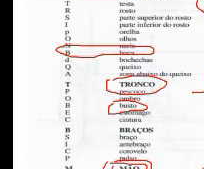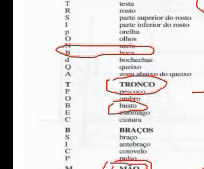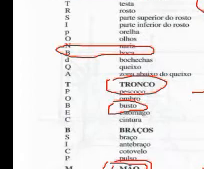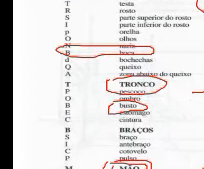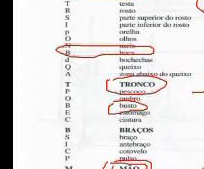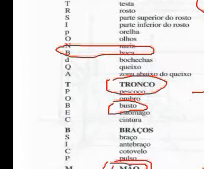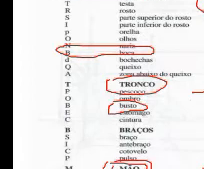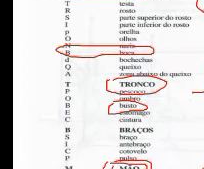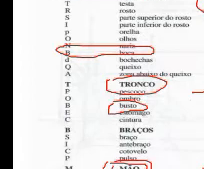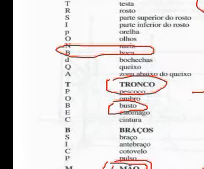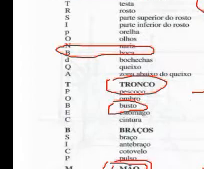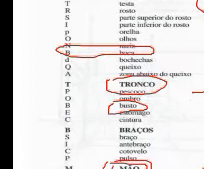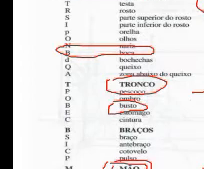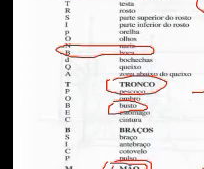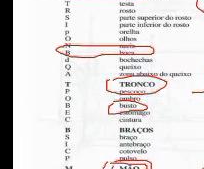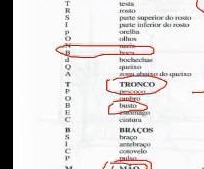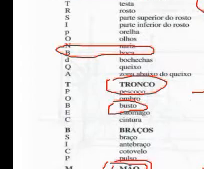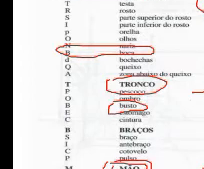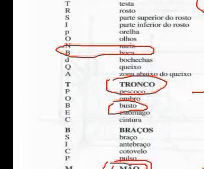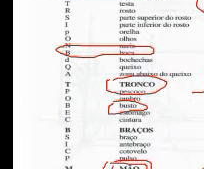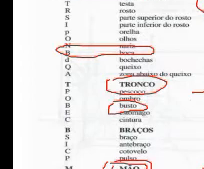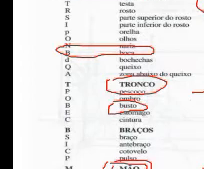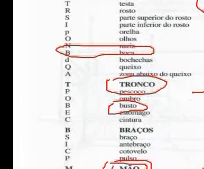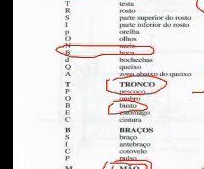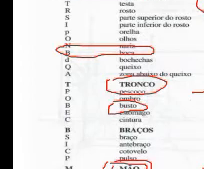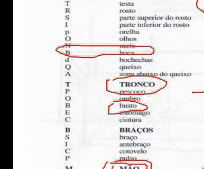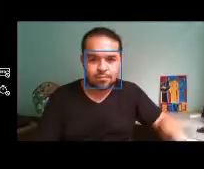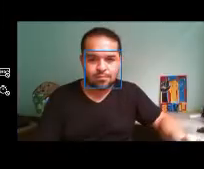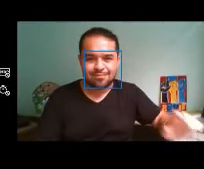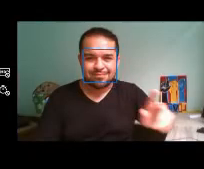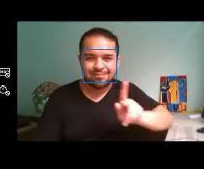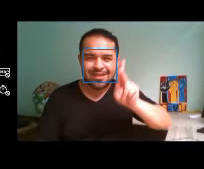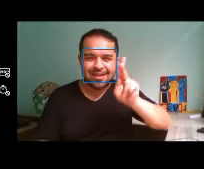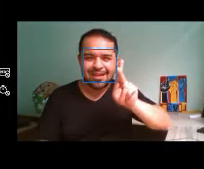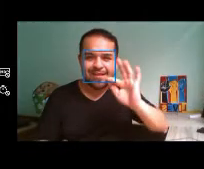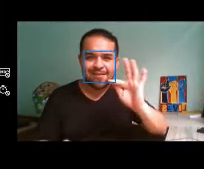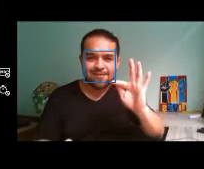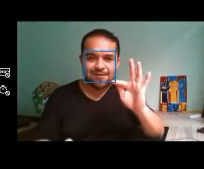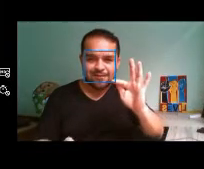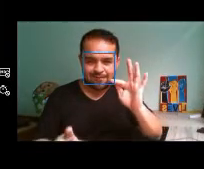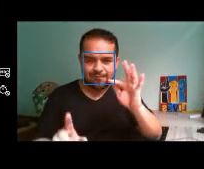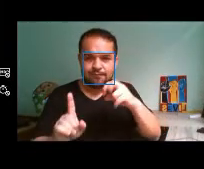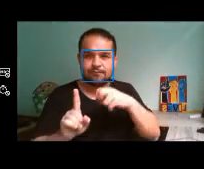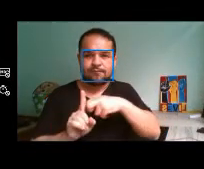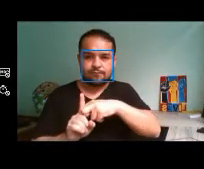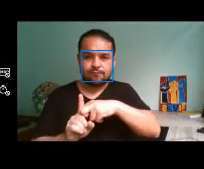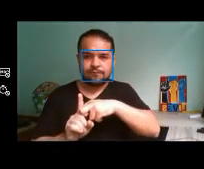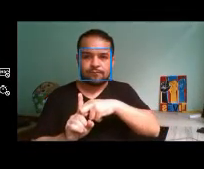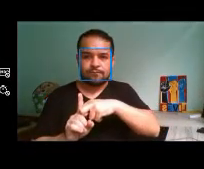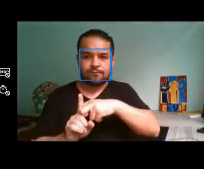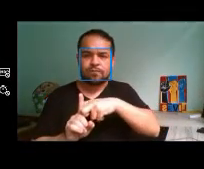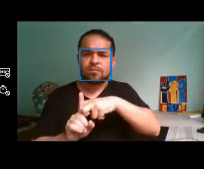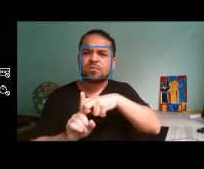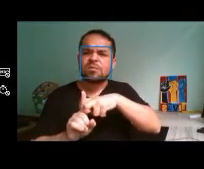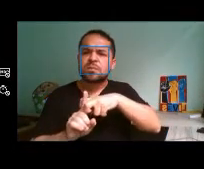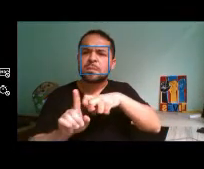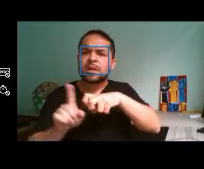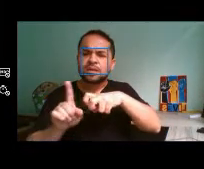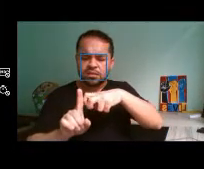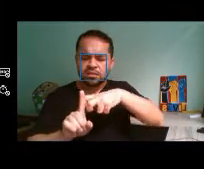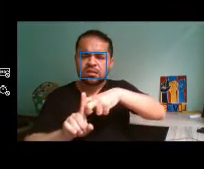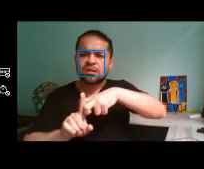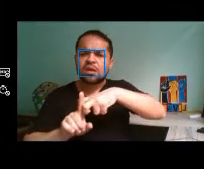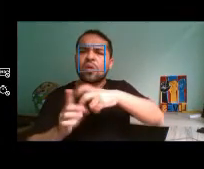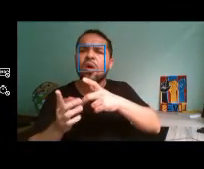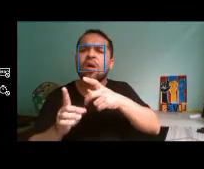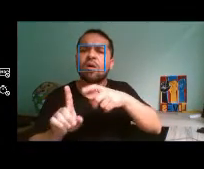ali os tipos de contato, né? Os tipos ali, ó, contato final, tá vendo? KF, ok?